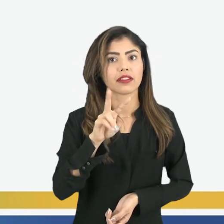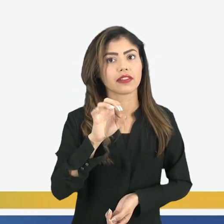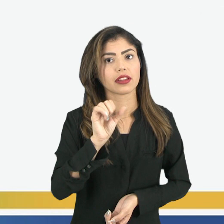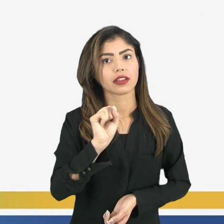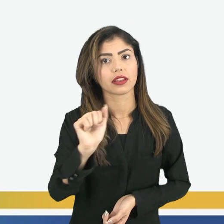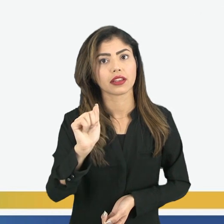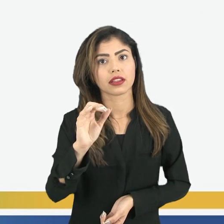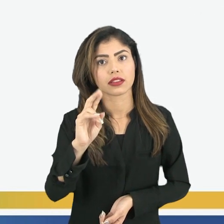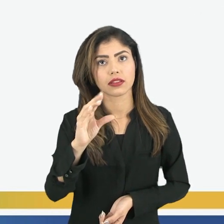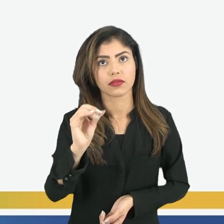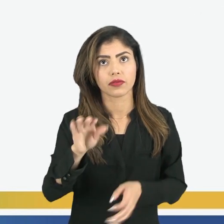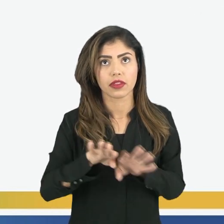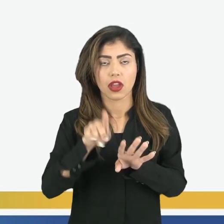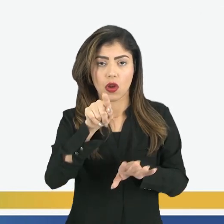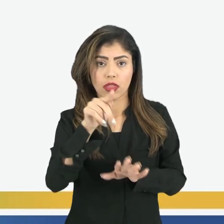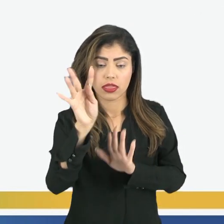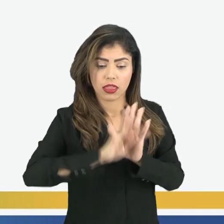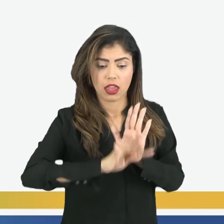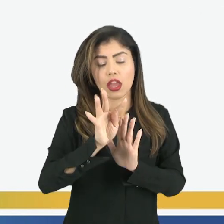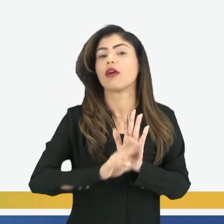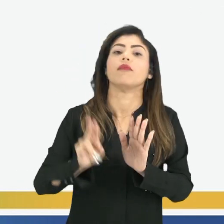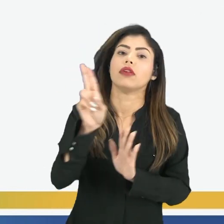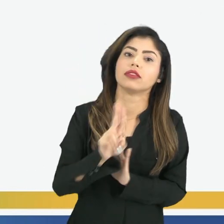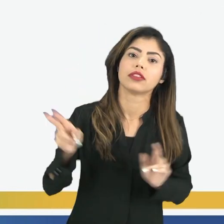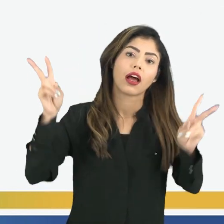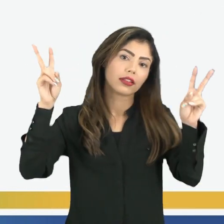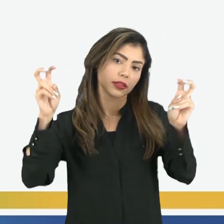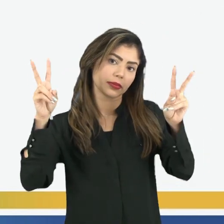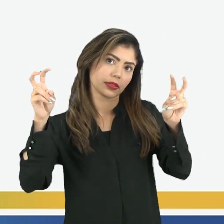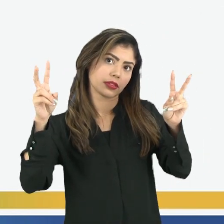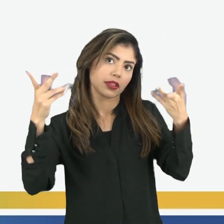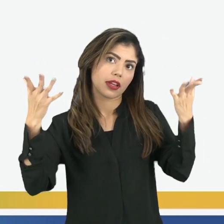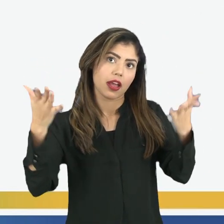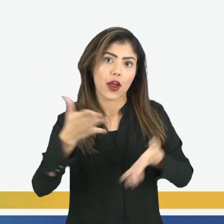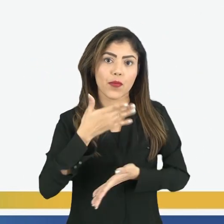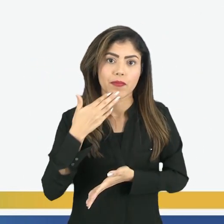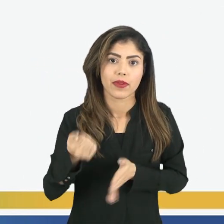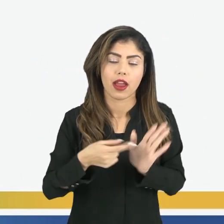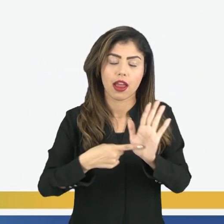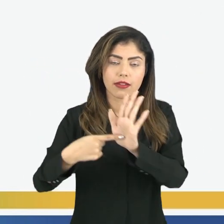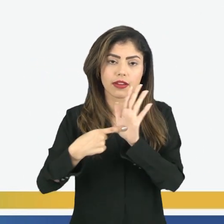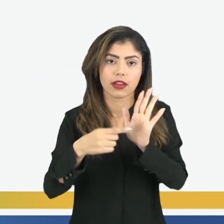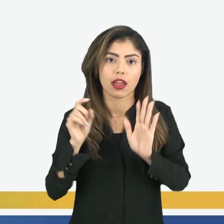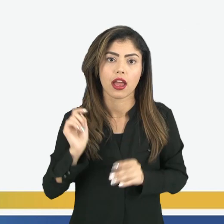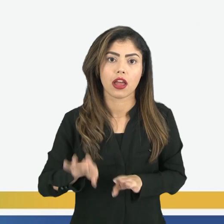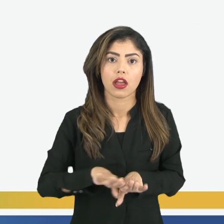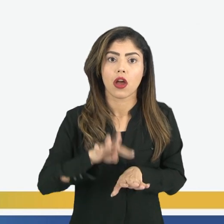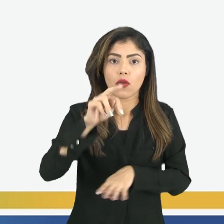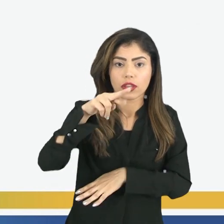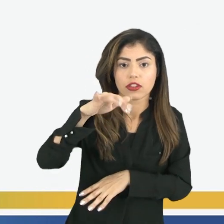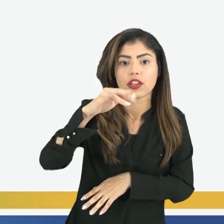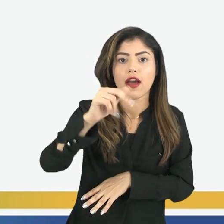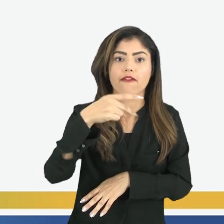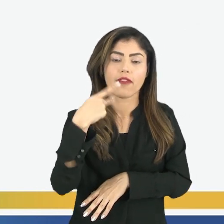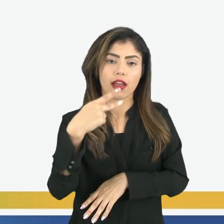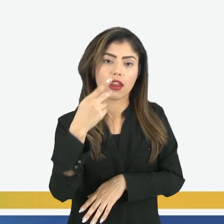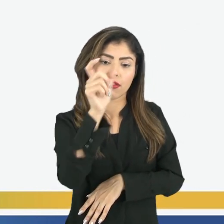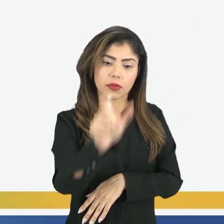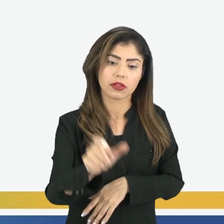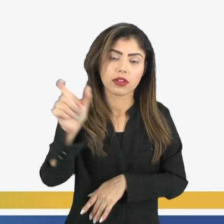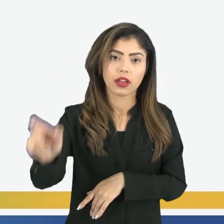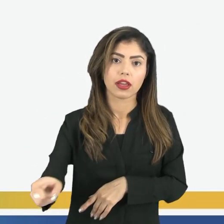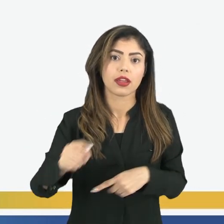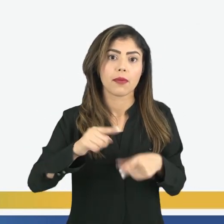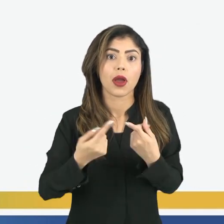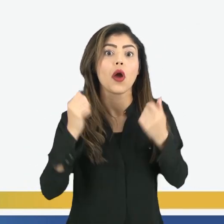Então, nesse texto, o autor optou por utilizar aspas para destacar as falas dos personagens, mas poderia ter